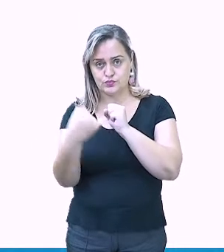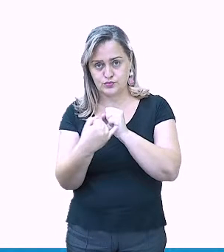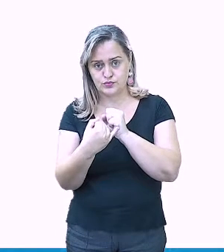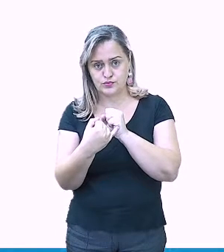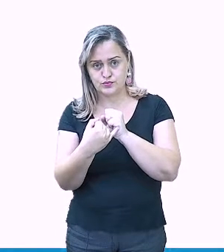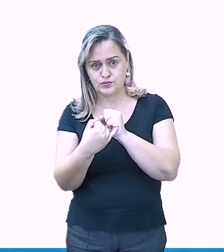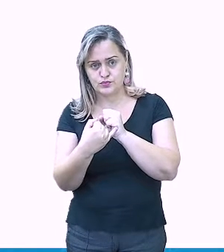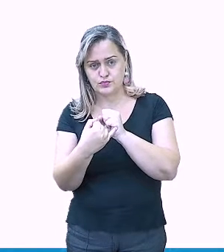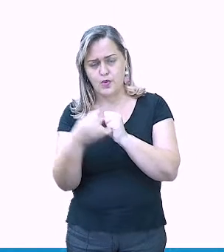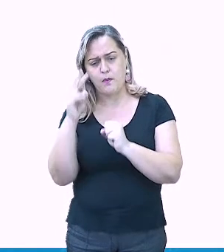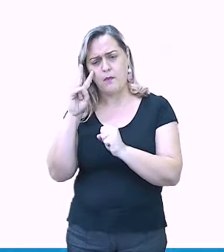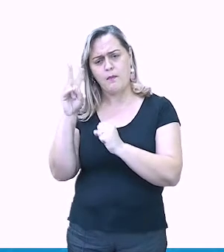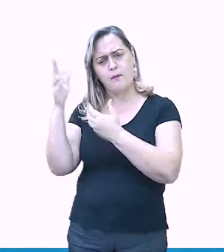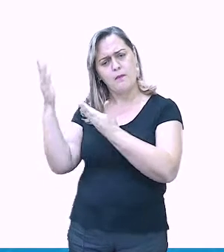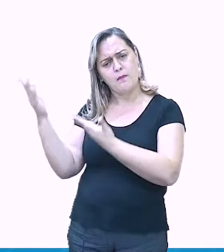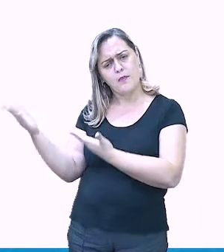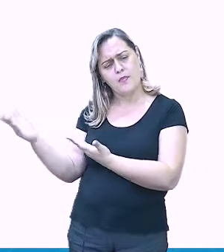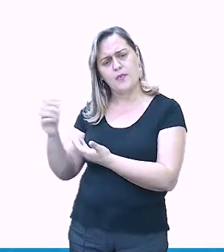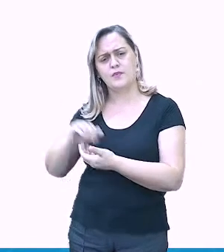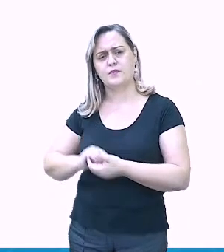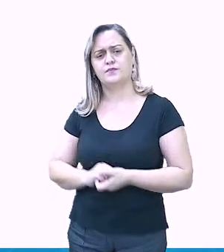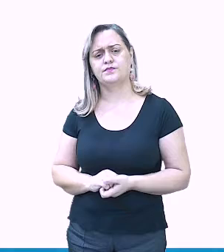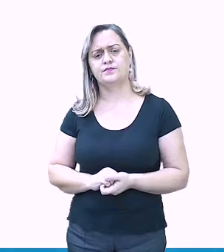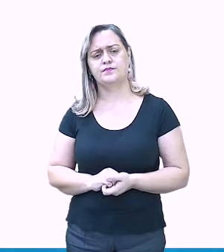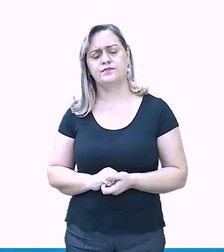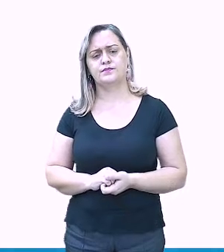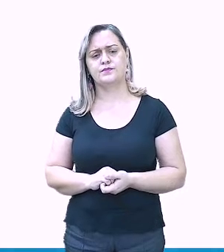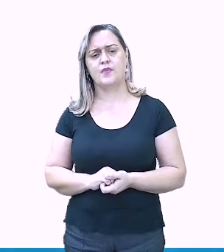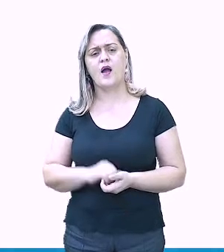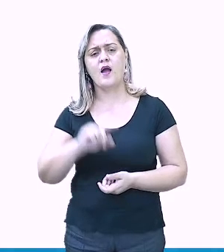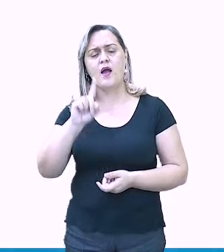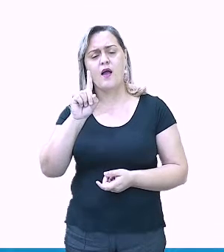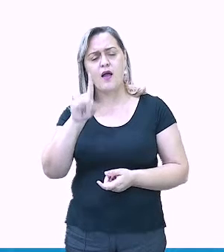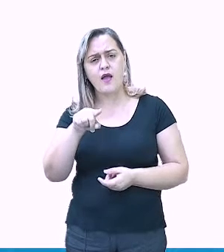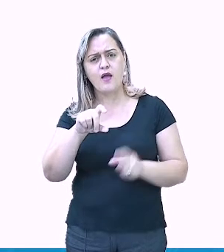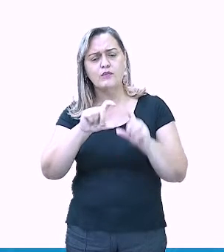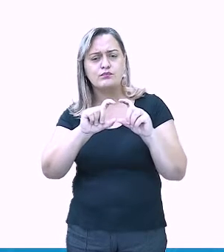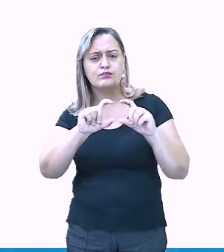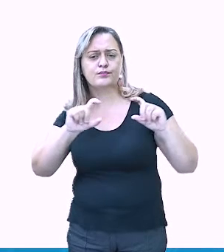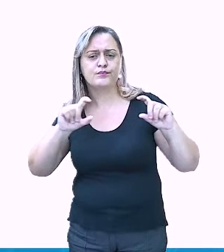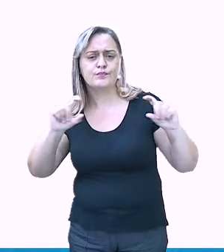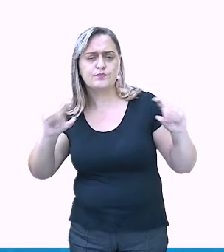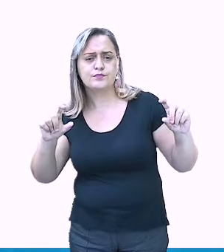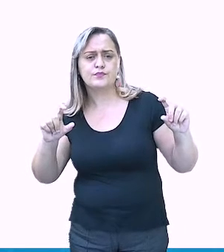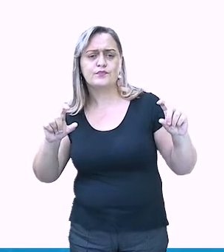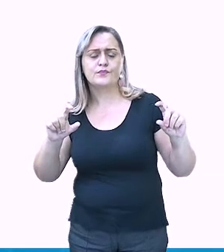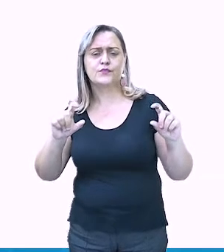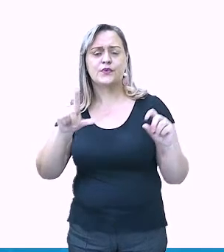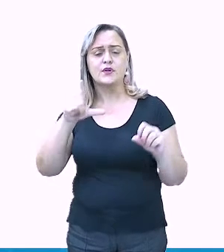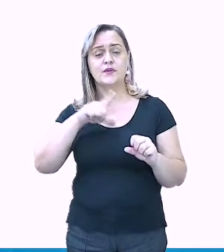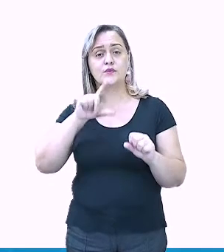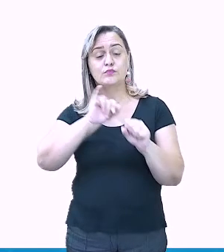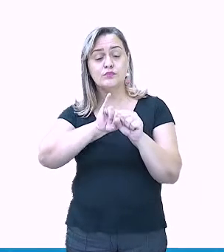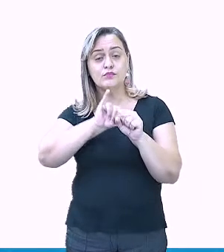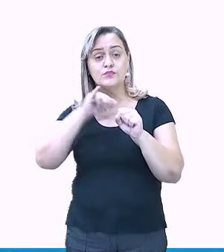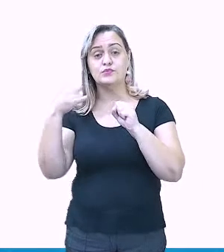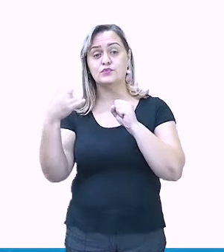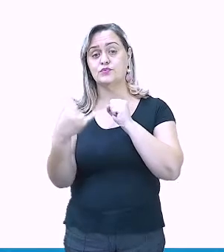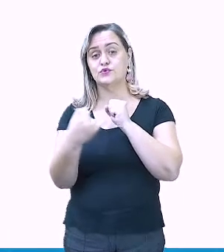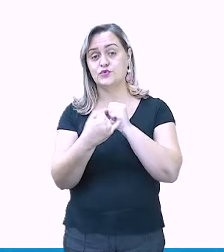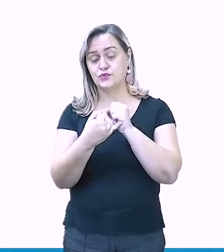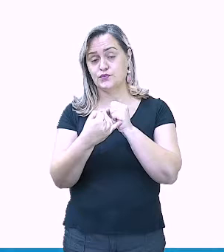assim, perceba um conceito, ó. É uma expressão que tem valor de adjetivo, ou